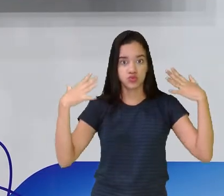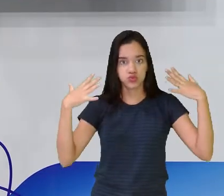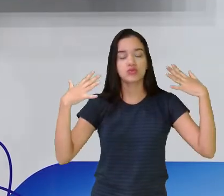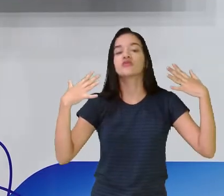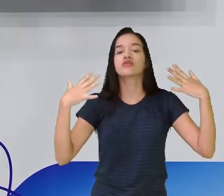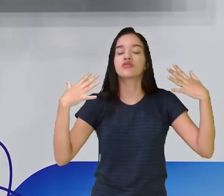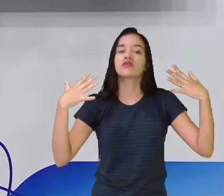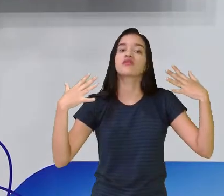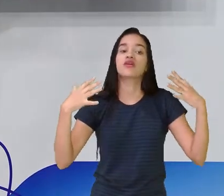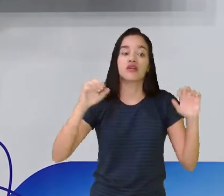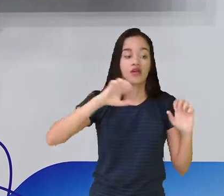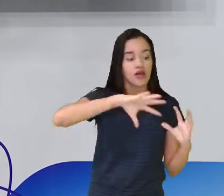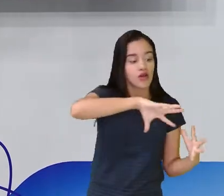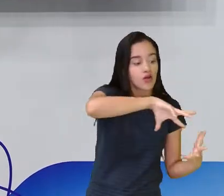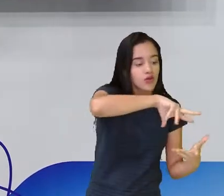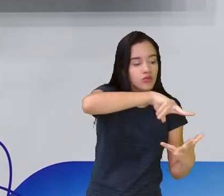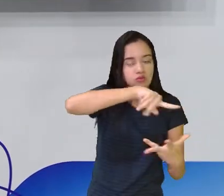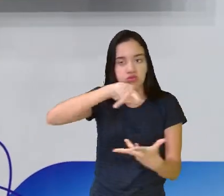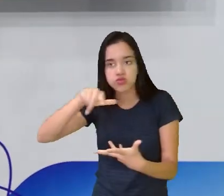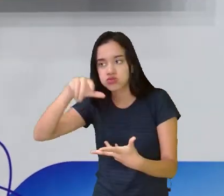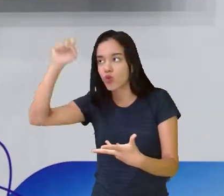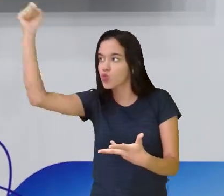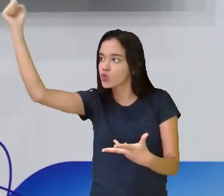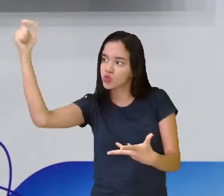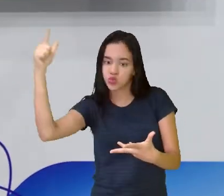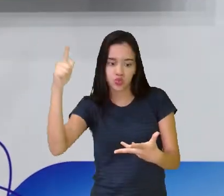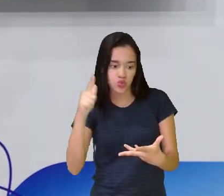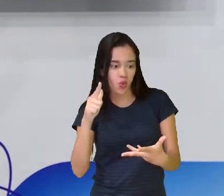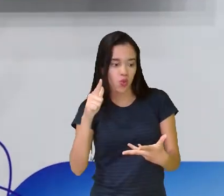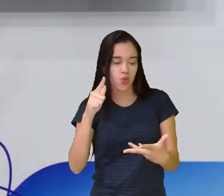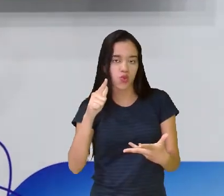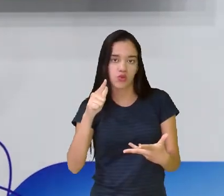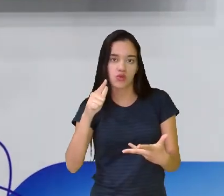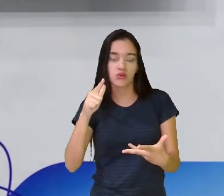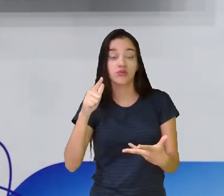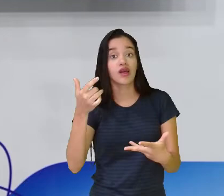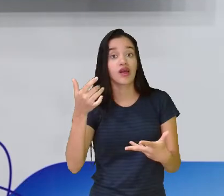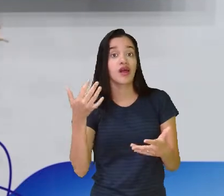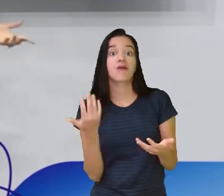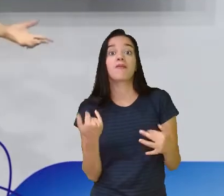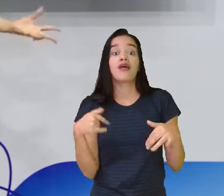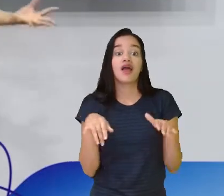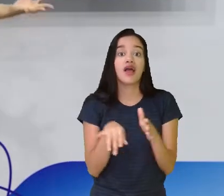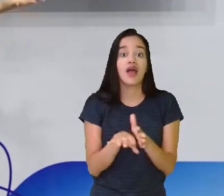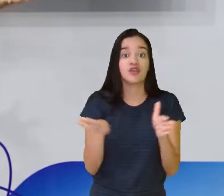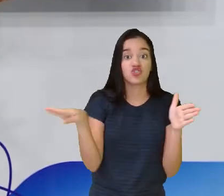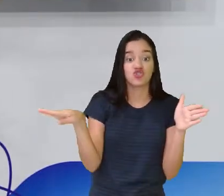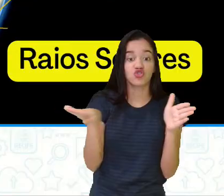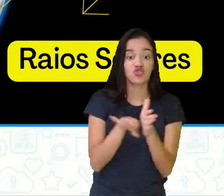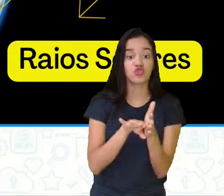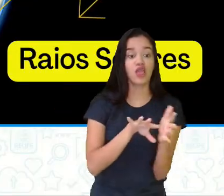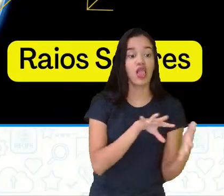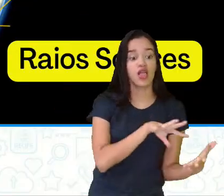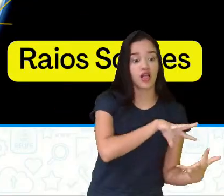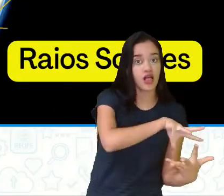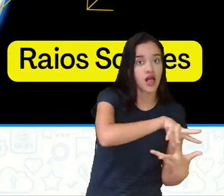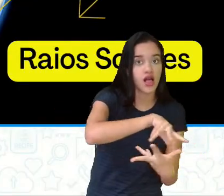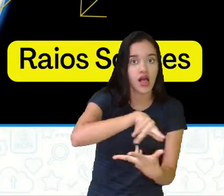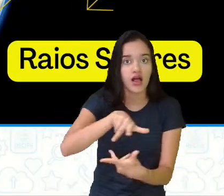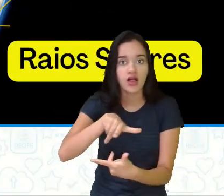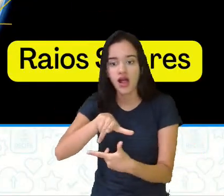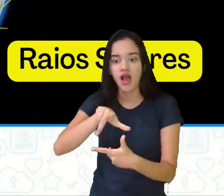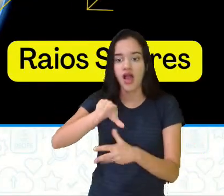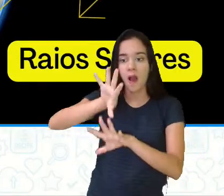em direção à Terra. Quando eles estão chegando em direção à Terra, eles vão começar a ser absorvidos